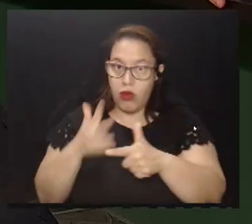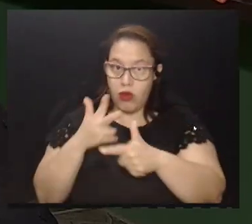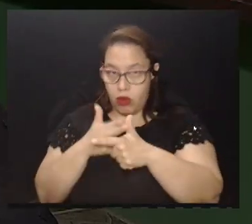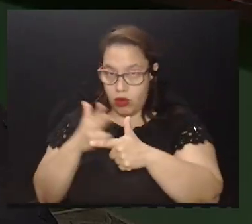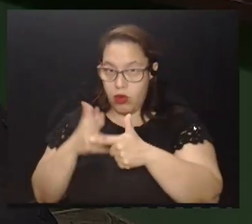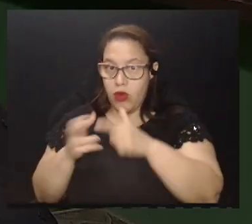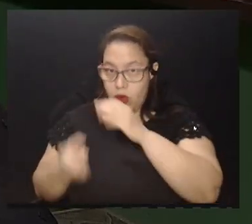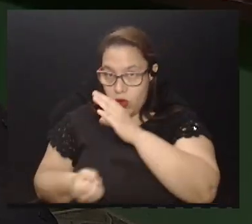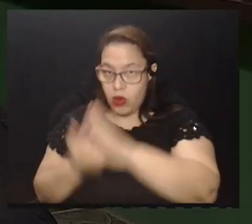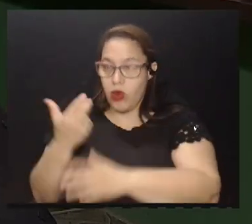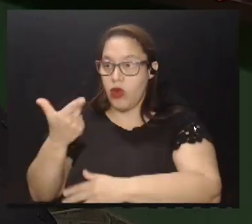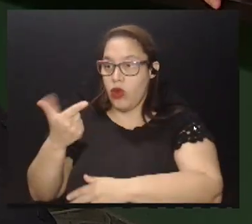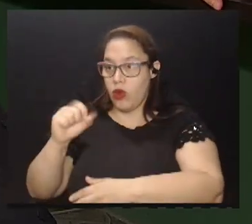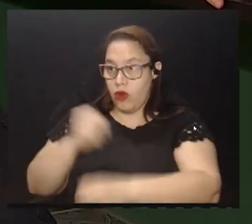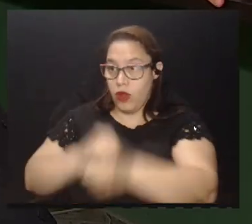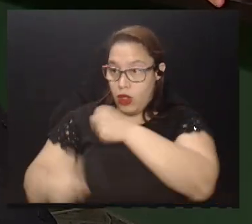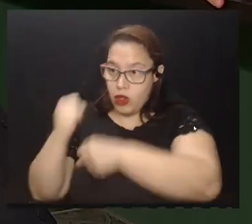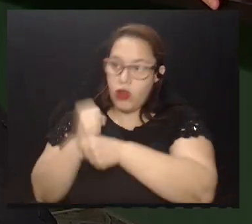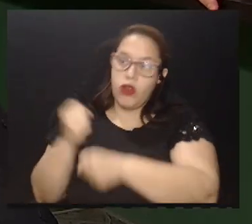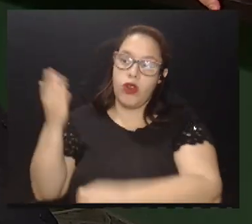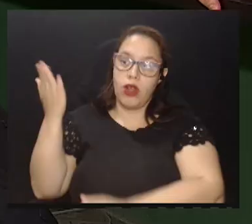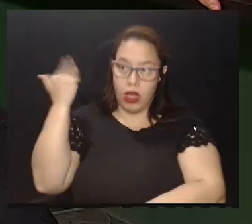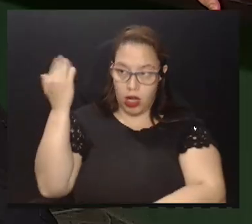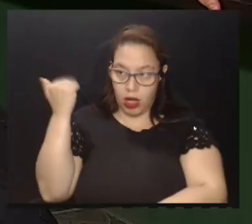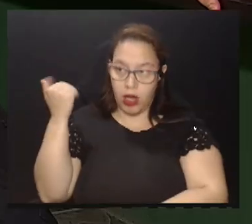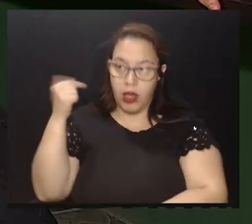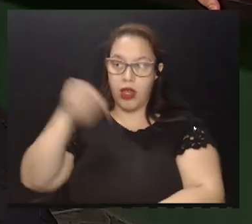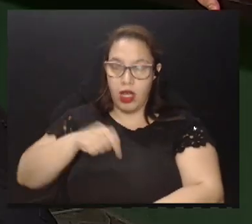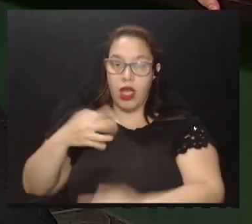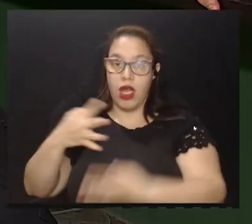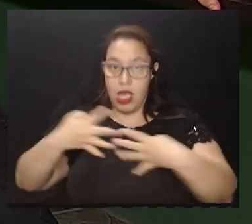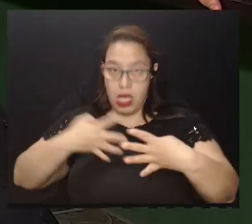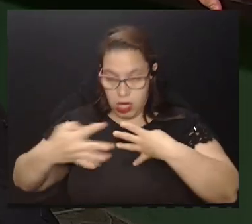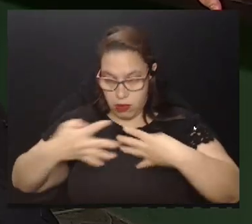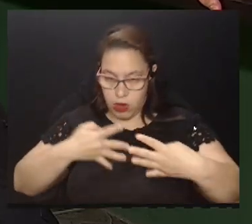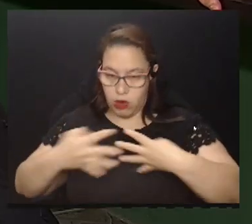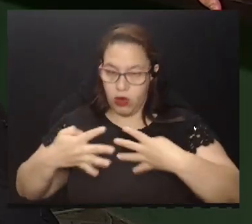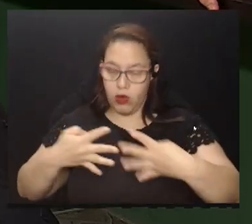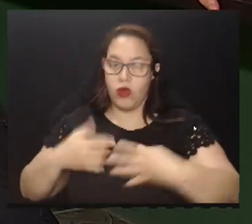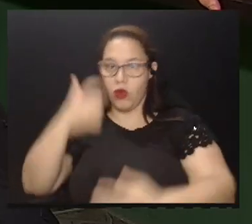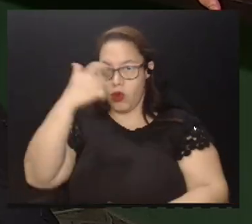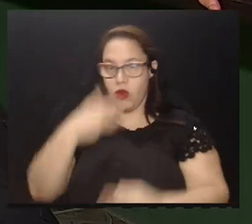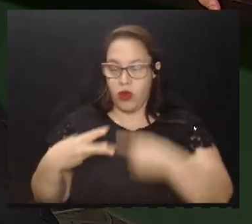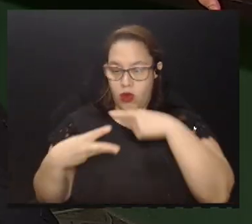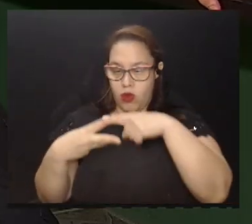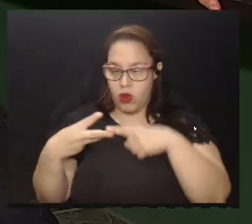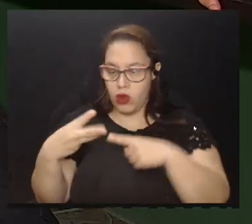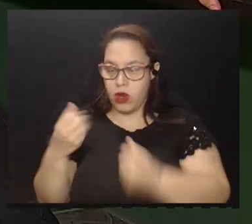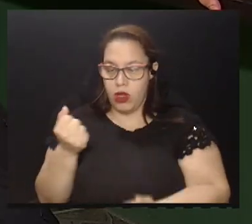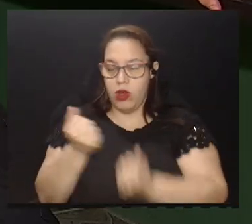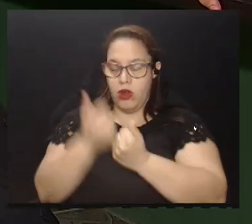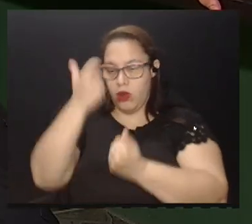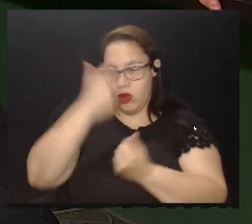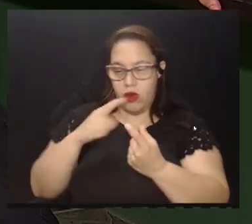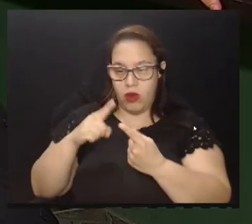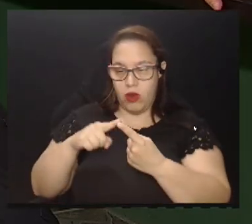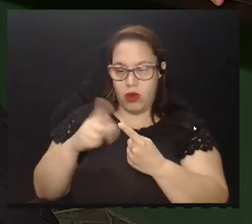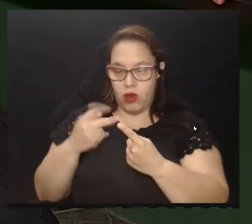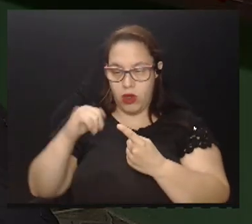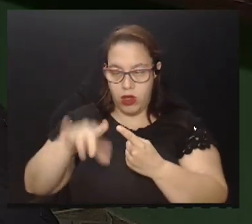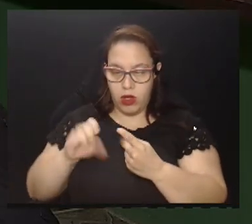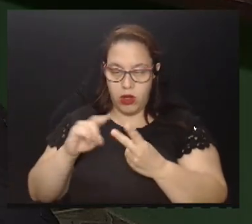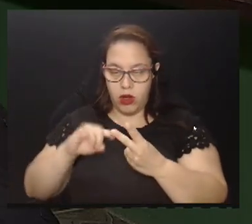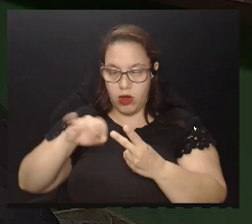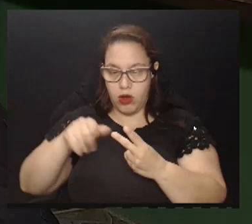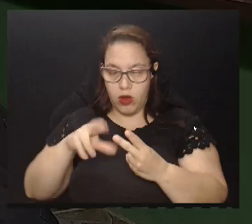anos, aqui em Barão Geraldo. Somos em 3 sócios, eu, Hidalgo, Júlio e Coraci, que não